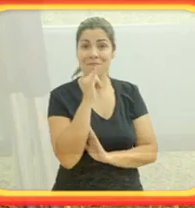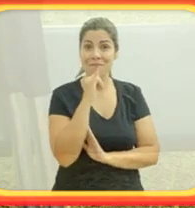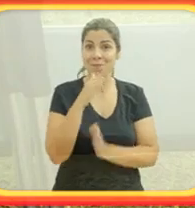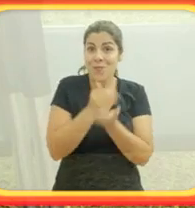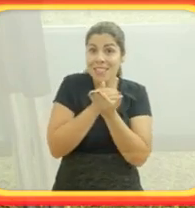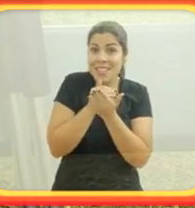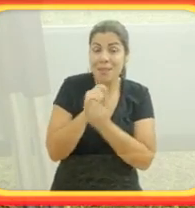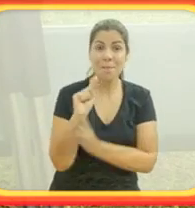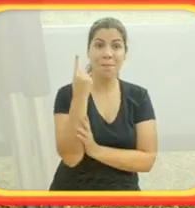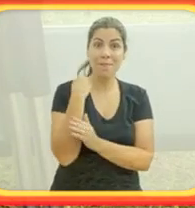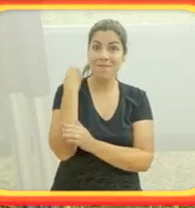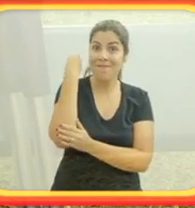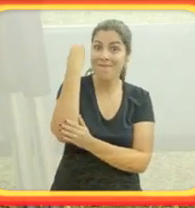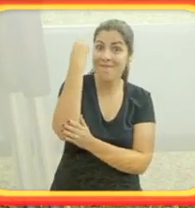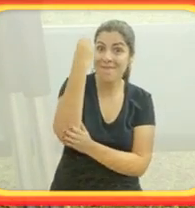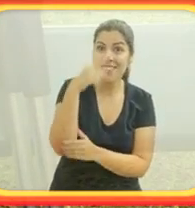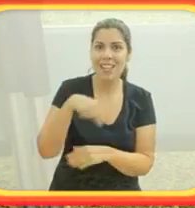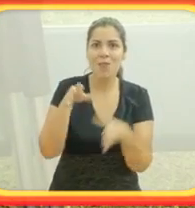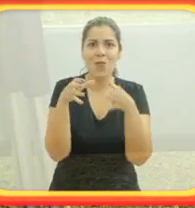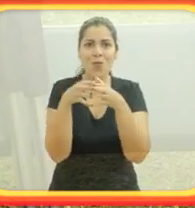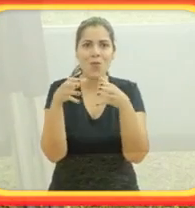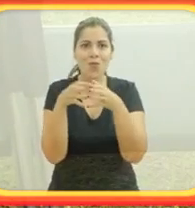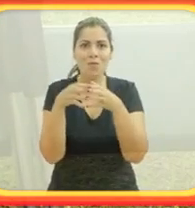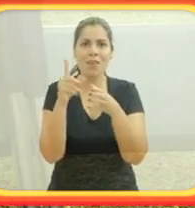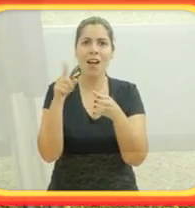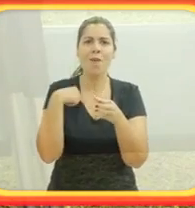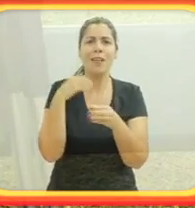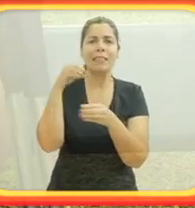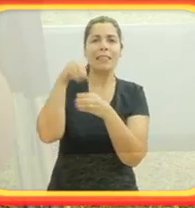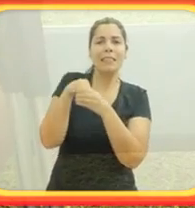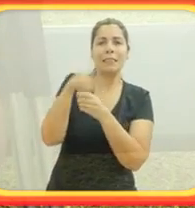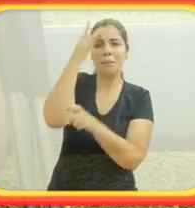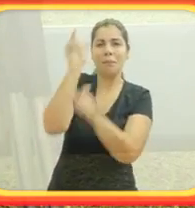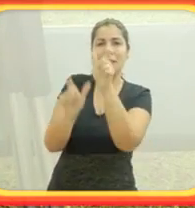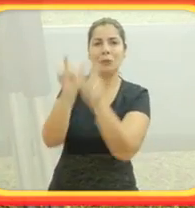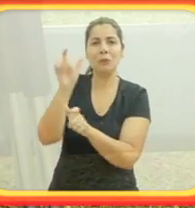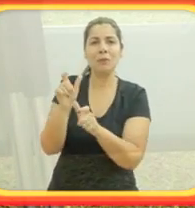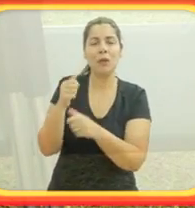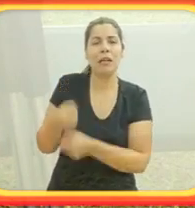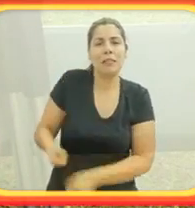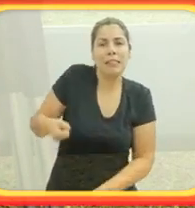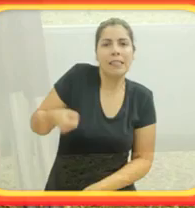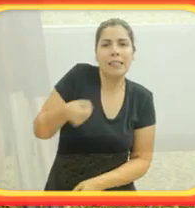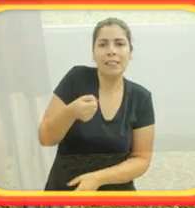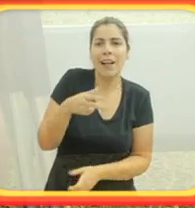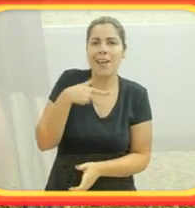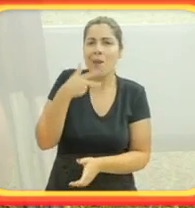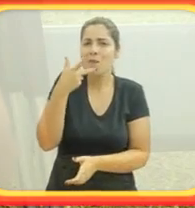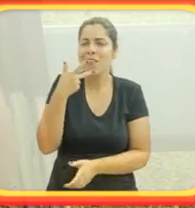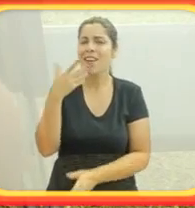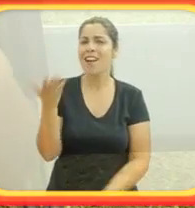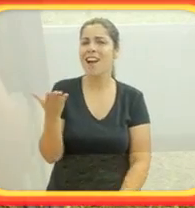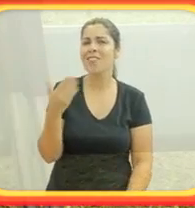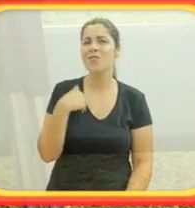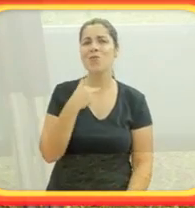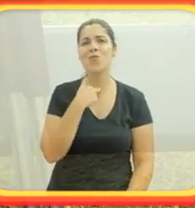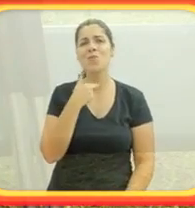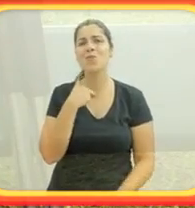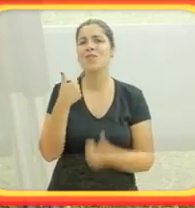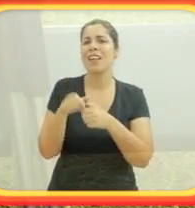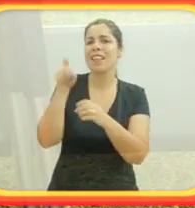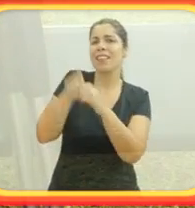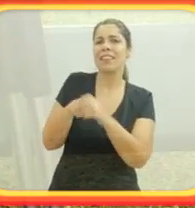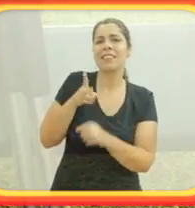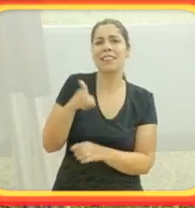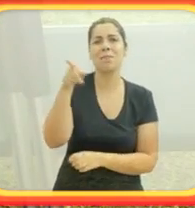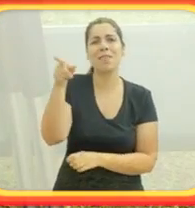início, a primeira viagem eu lembro, eu estava em grupo ainda, eu dependia das pessoas para carregar a mala. Eu